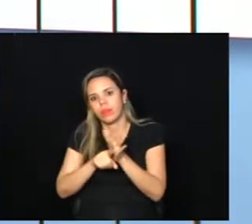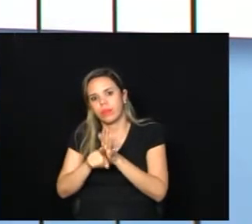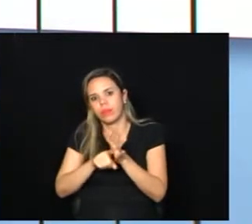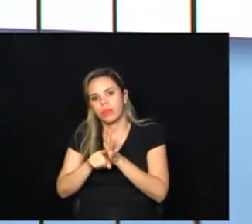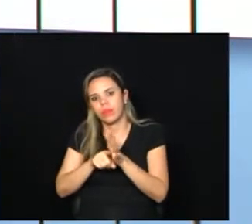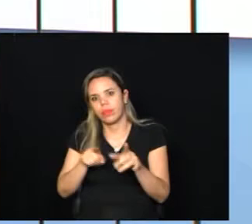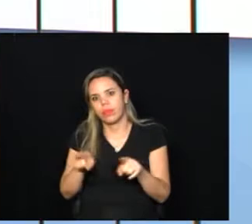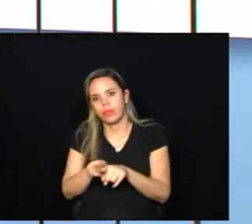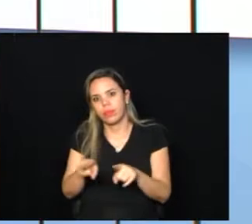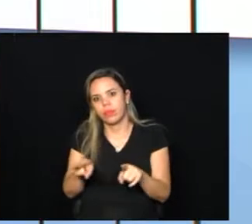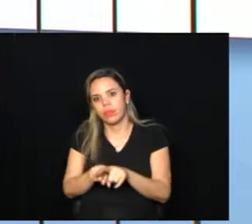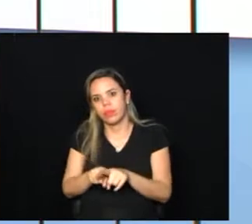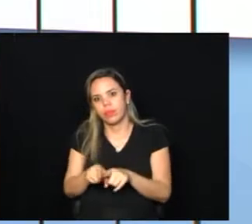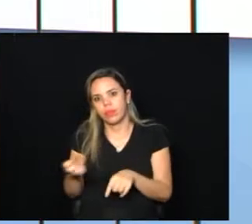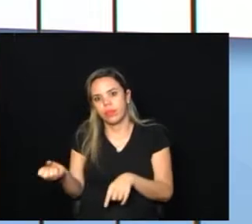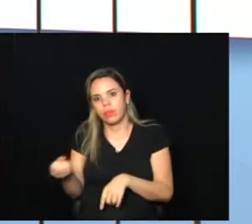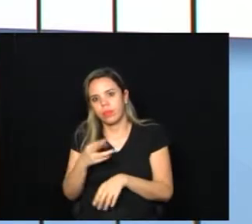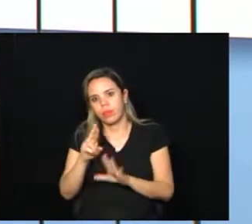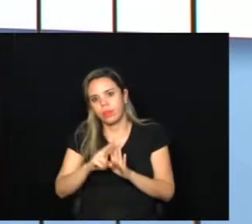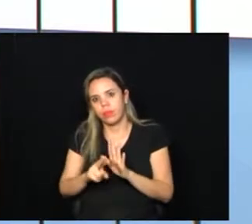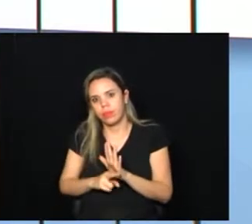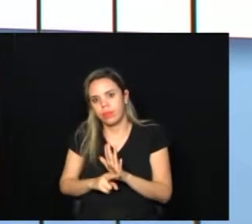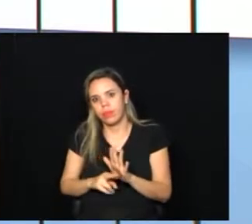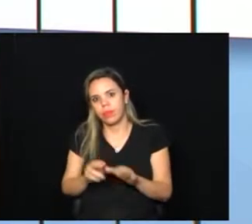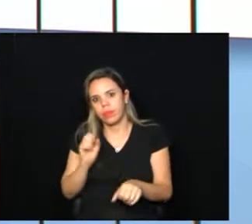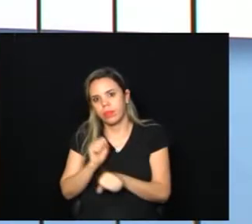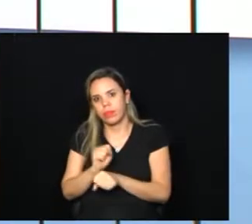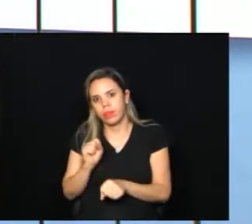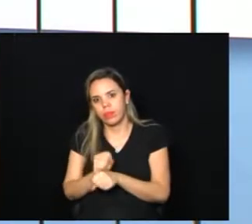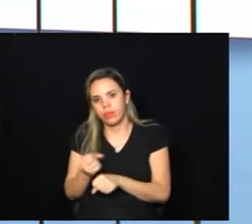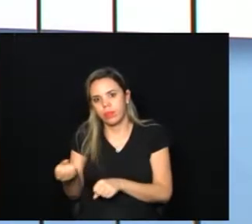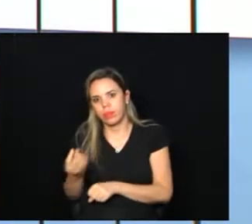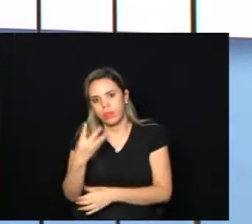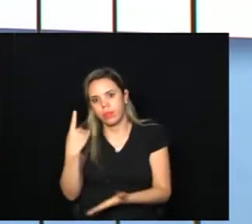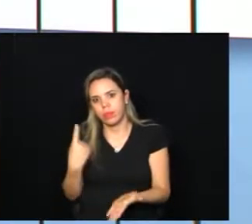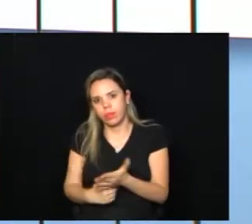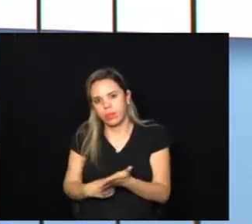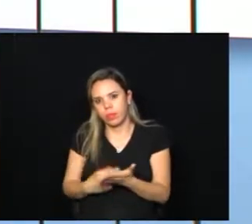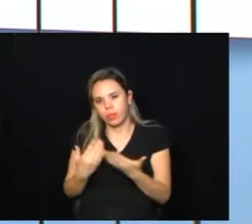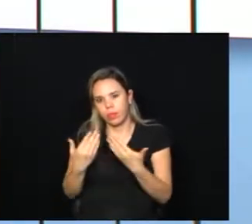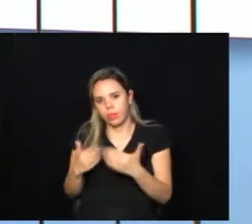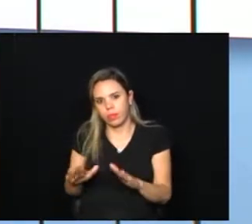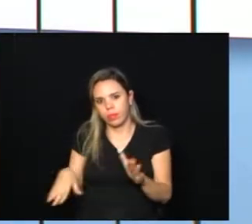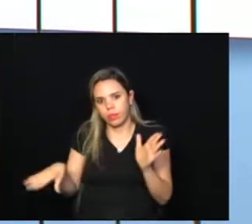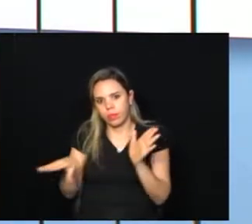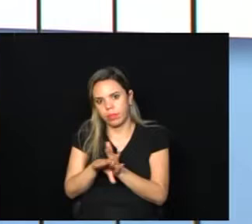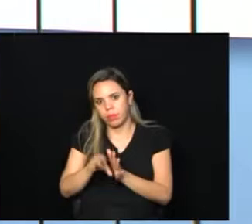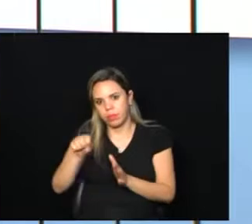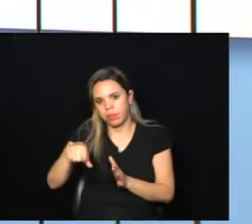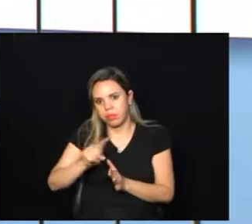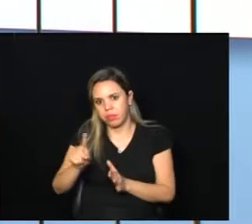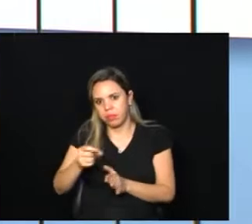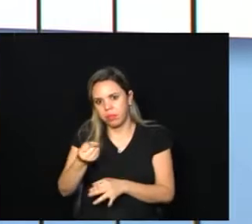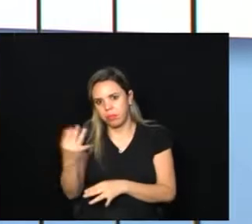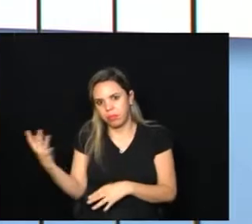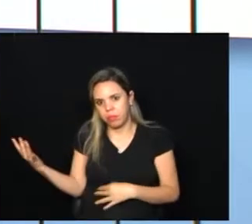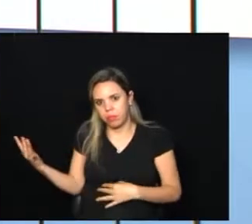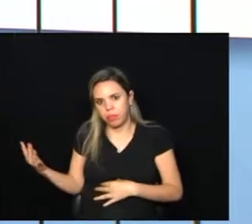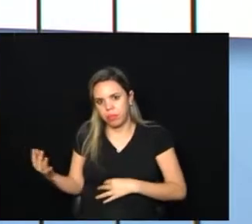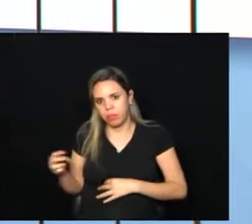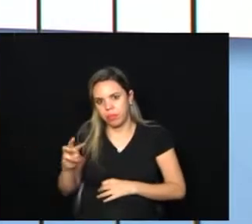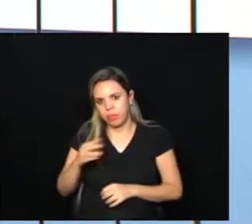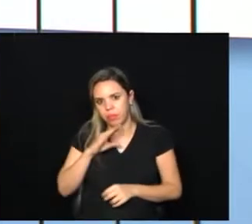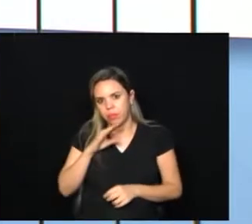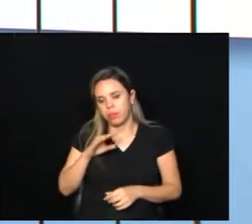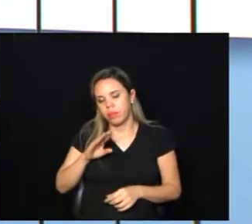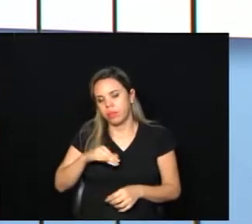e também dar novas diretrizes. A gente aguarda um novo agendamento, nova abertura. Chegaram ou não novas doses? A partir de 3 horas